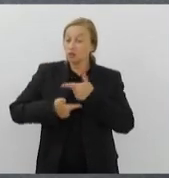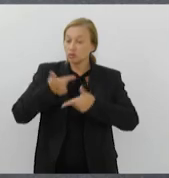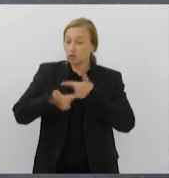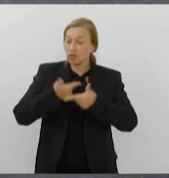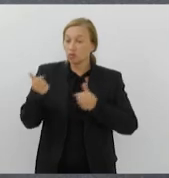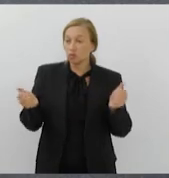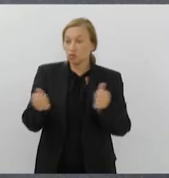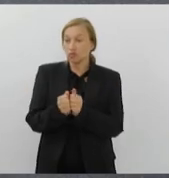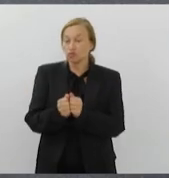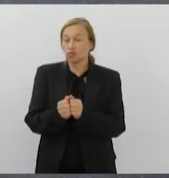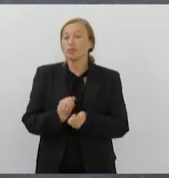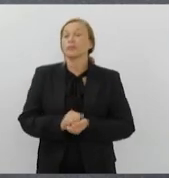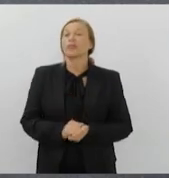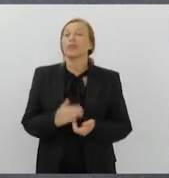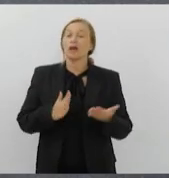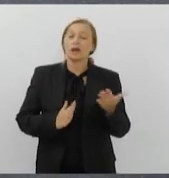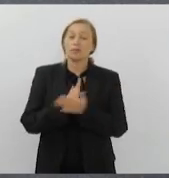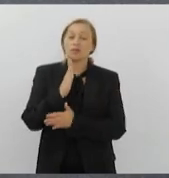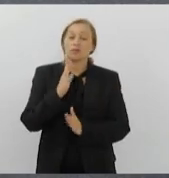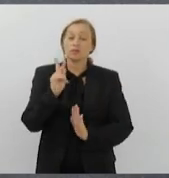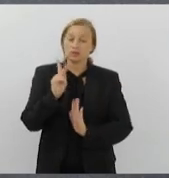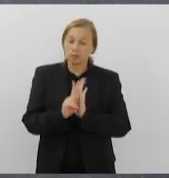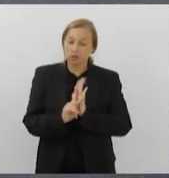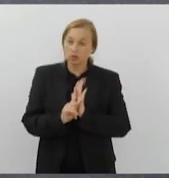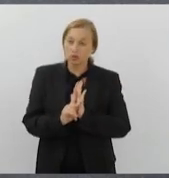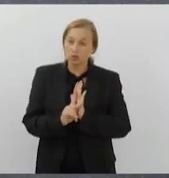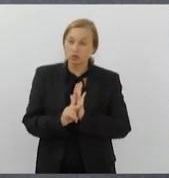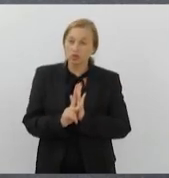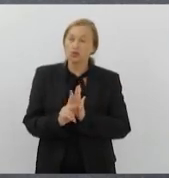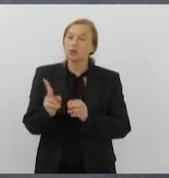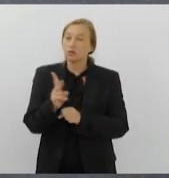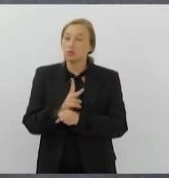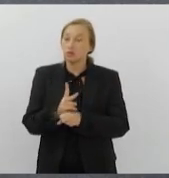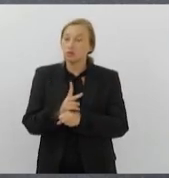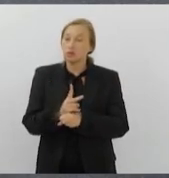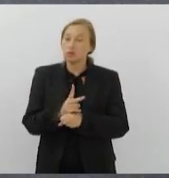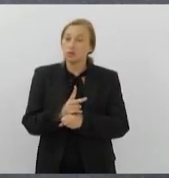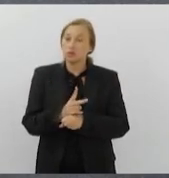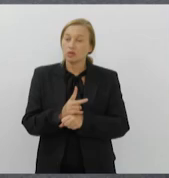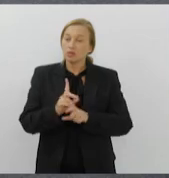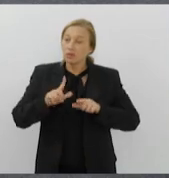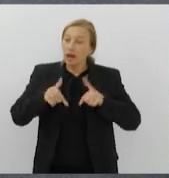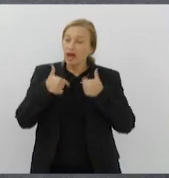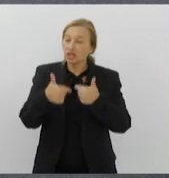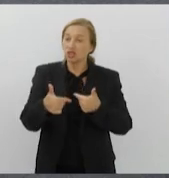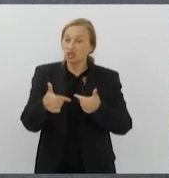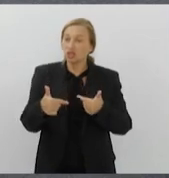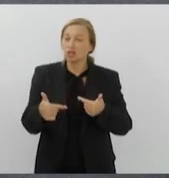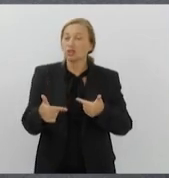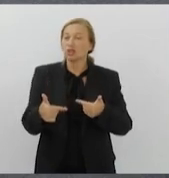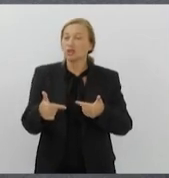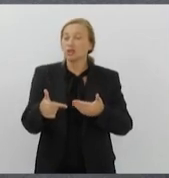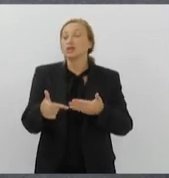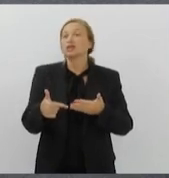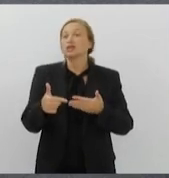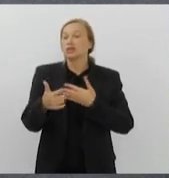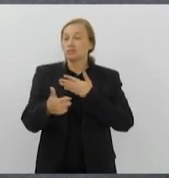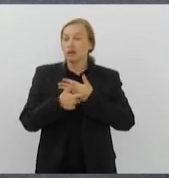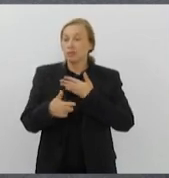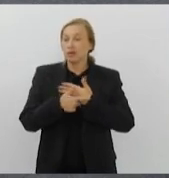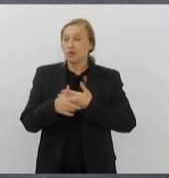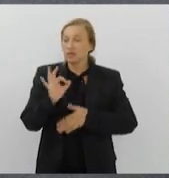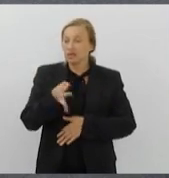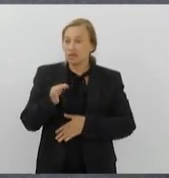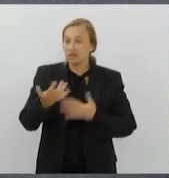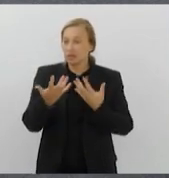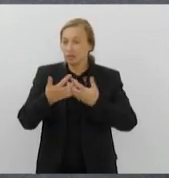lado. Aprovamos esse projeto, vou buscar recurso para que ele saia do papel, e tenho certeza que Petrópolis, assim como várias